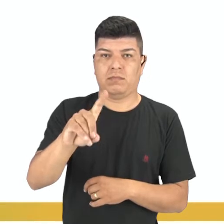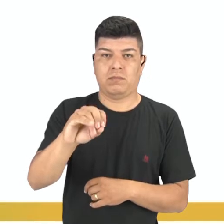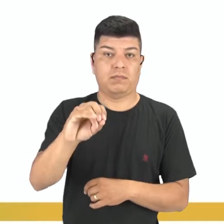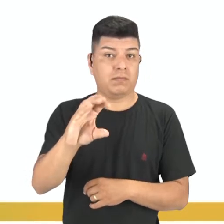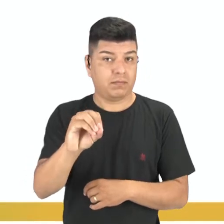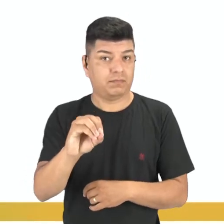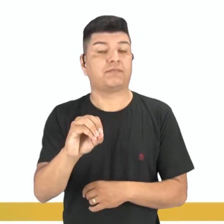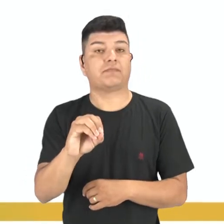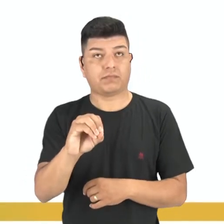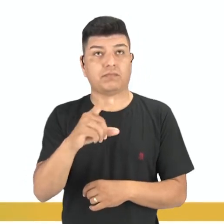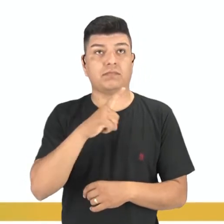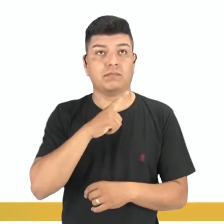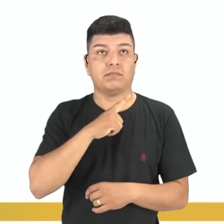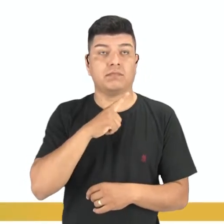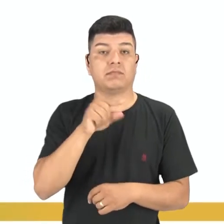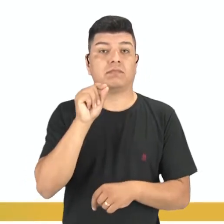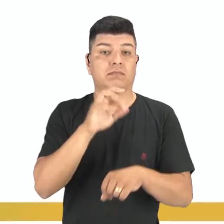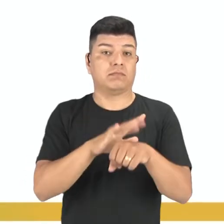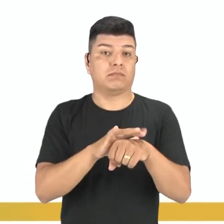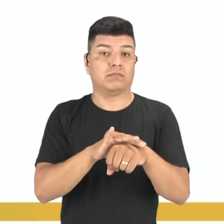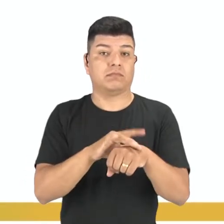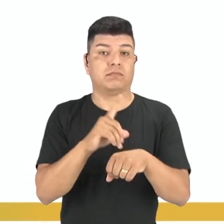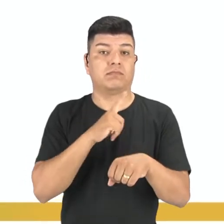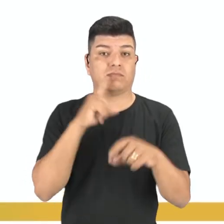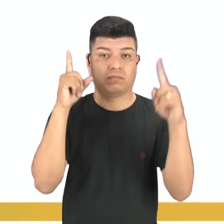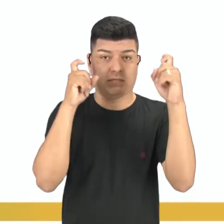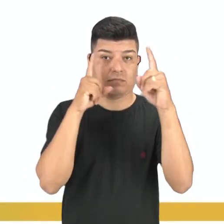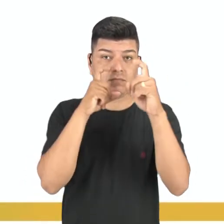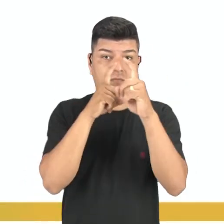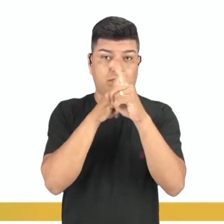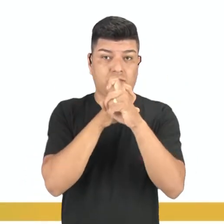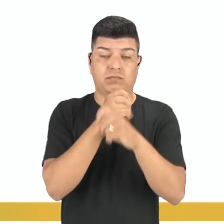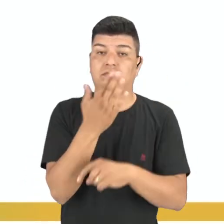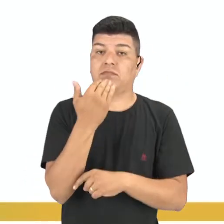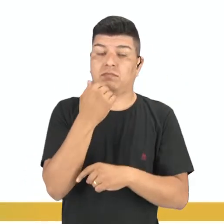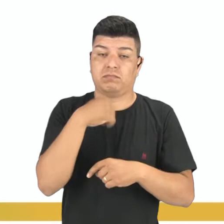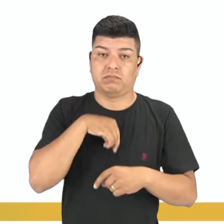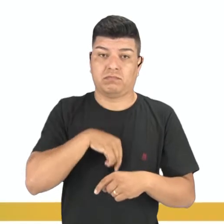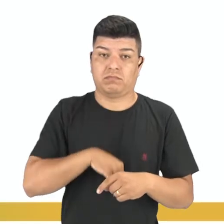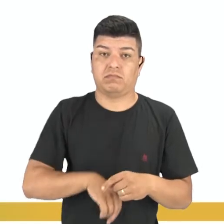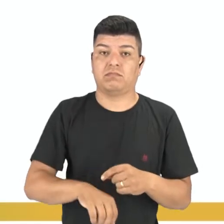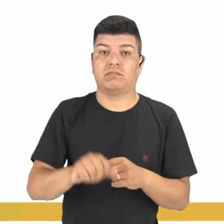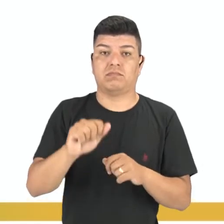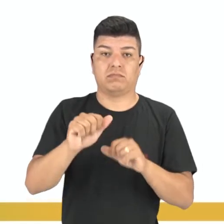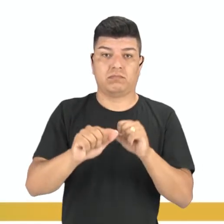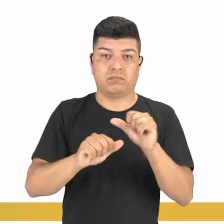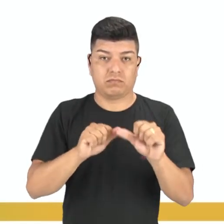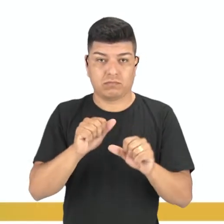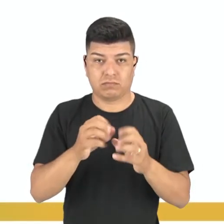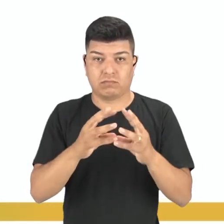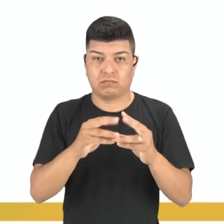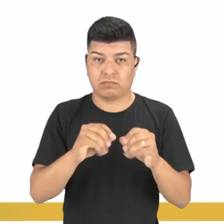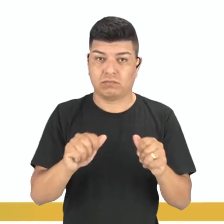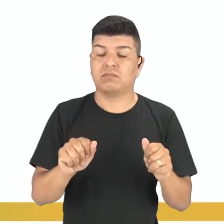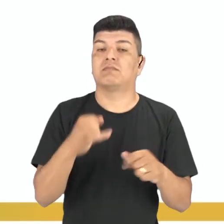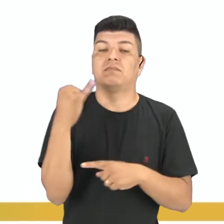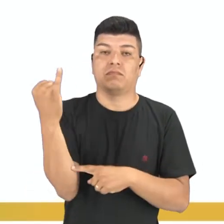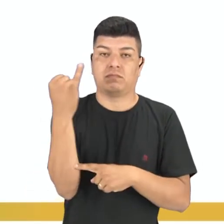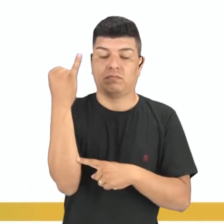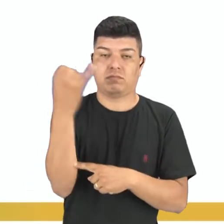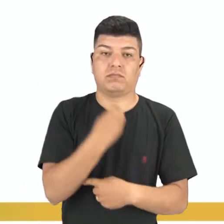pessoa que tem fenilcetonúria ela tem dificuldades né em digerir os os aminoácidos importantes